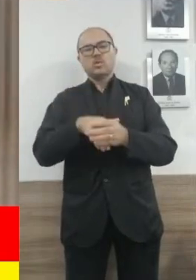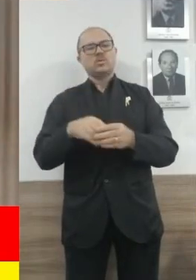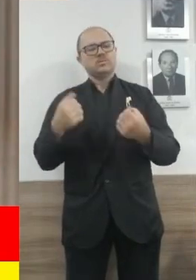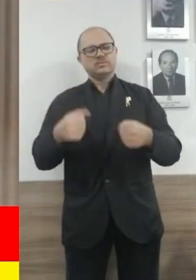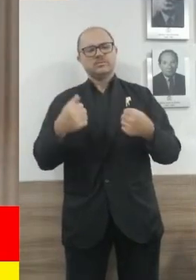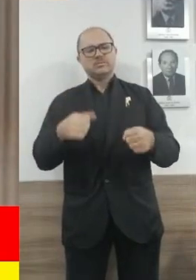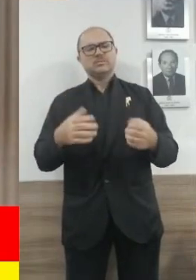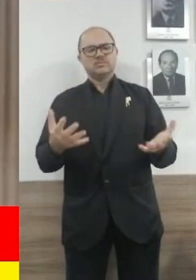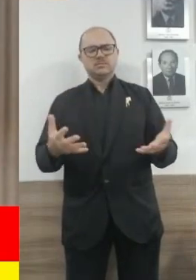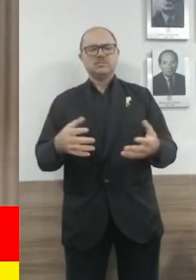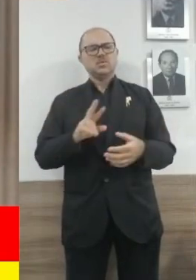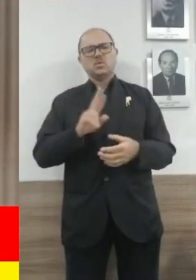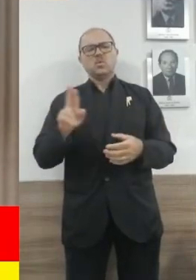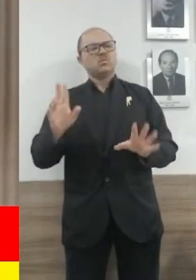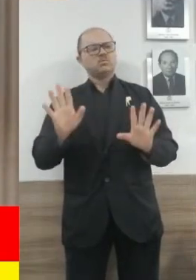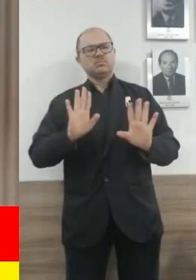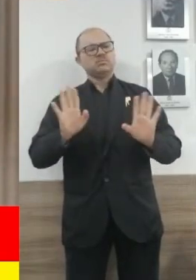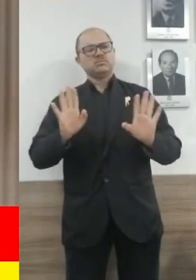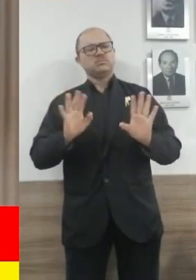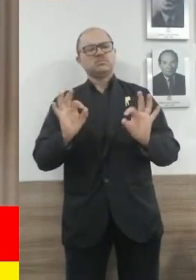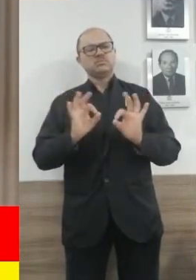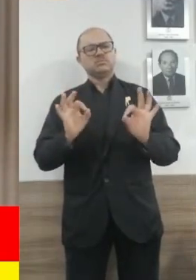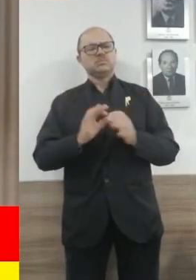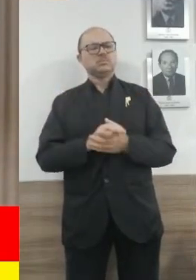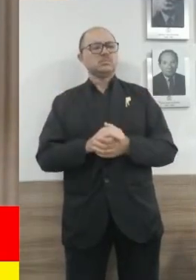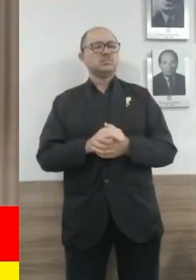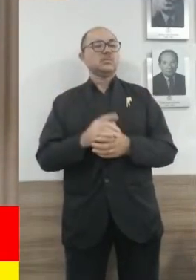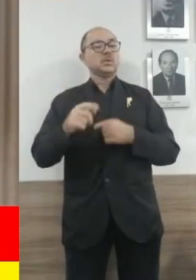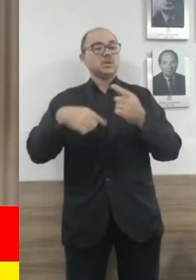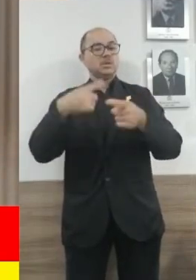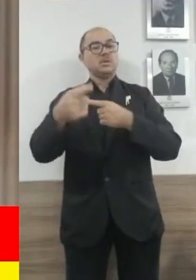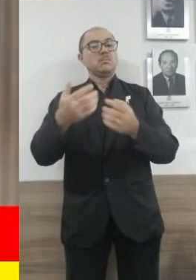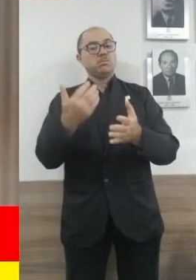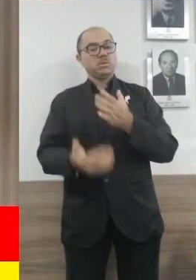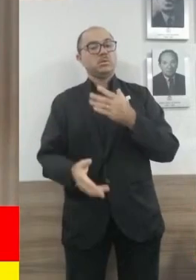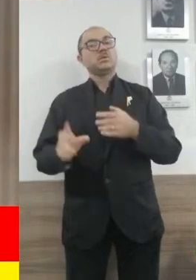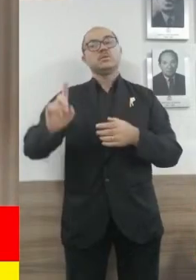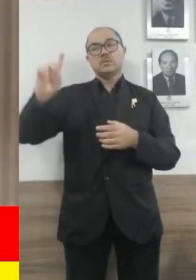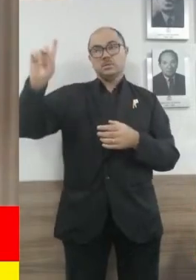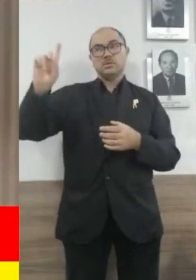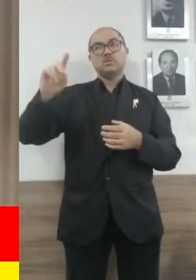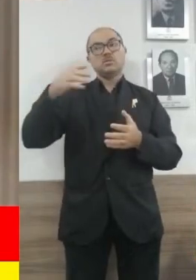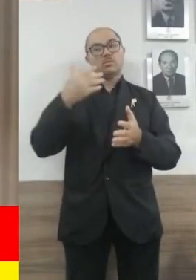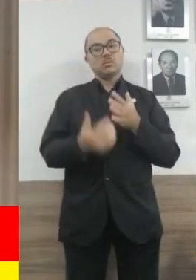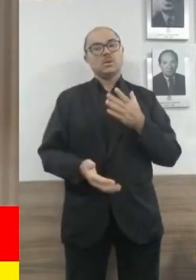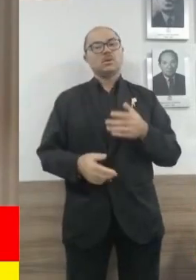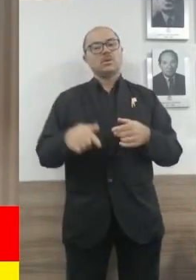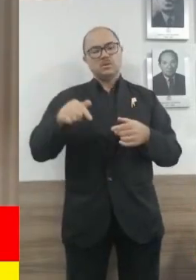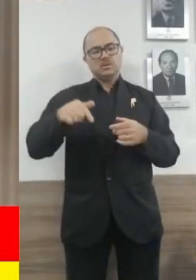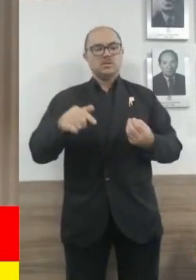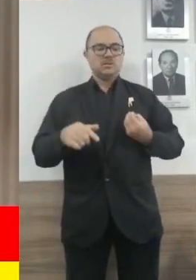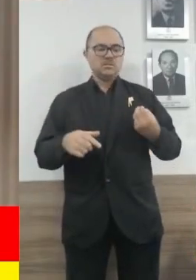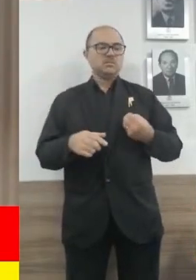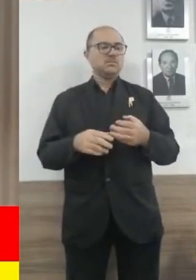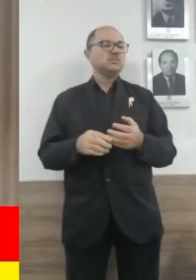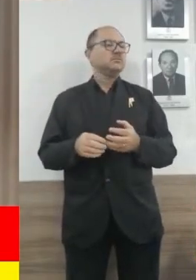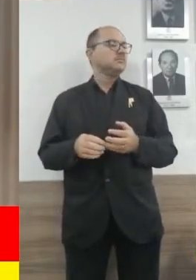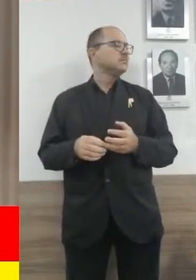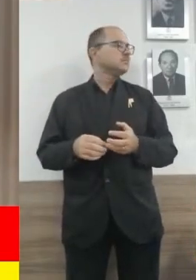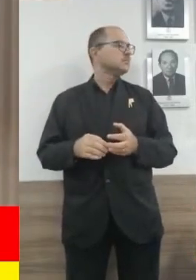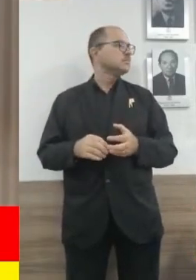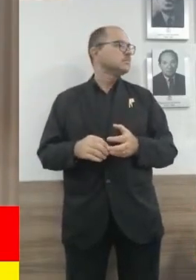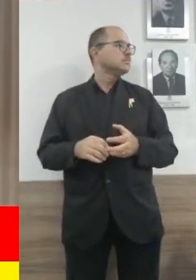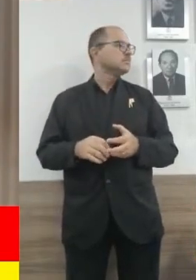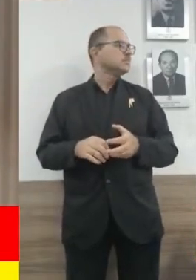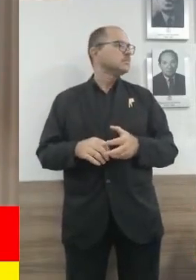citar o nome da cidadã que o castigo de Deus ele dá aqui em vida quando ela